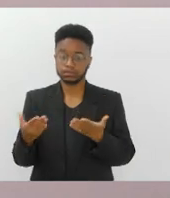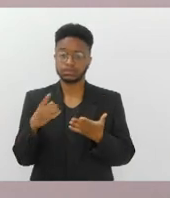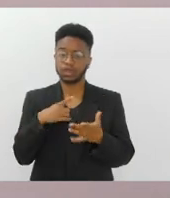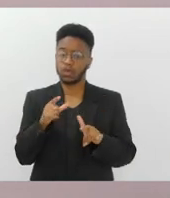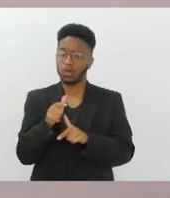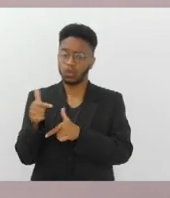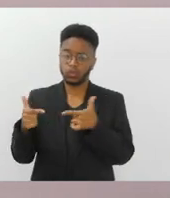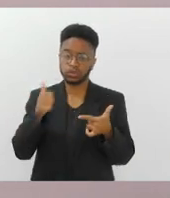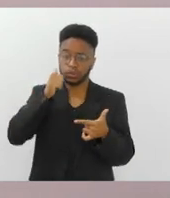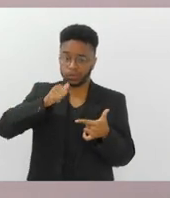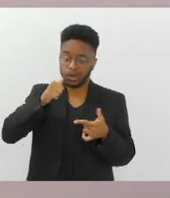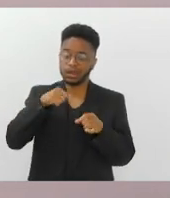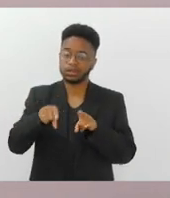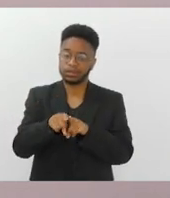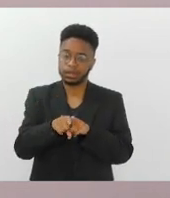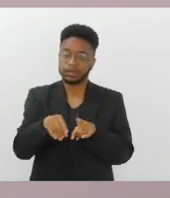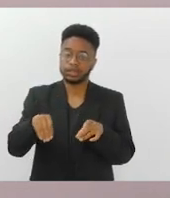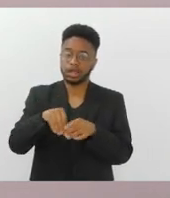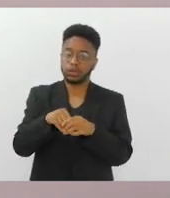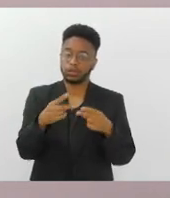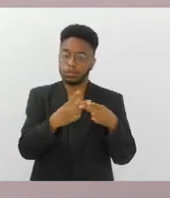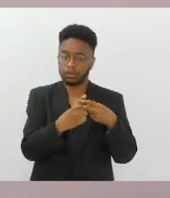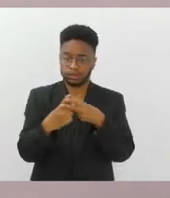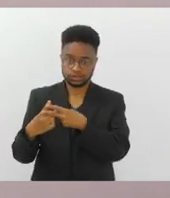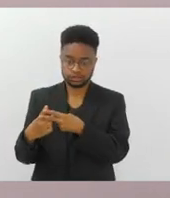mulheres no sistema prisional que têm